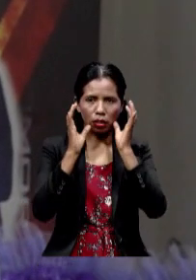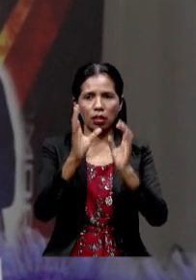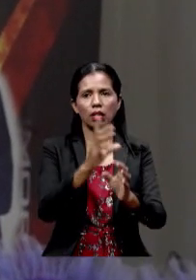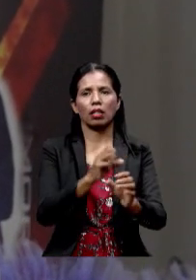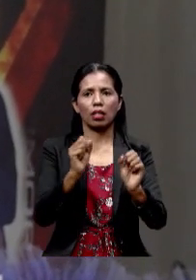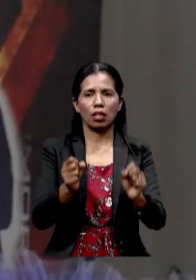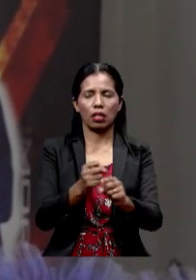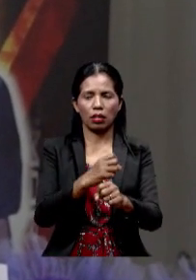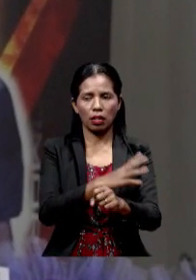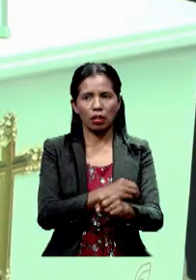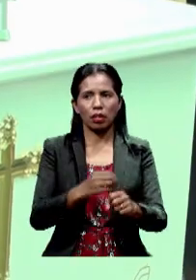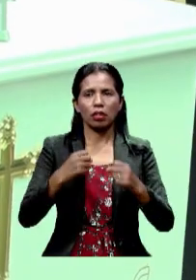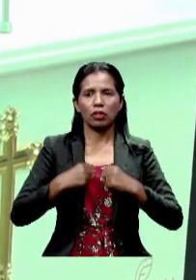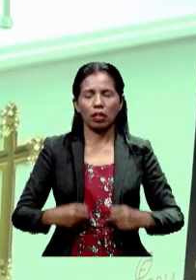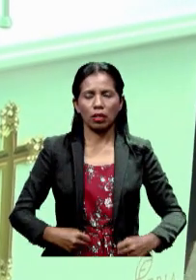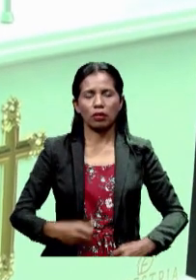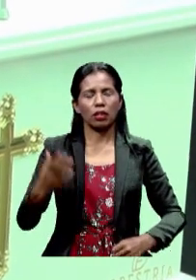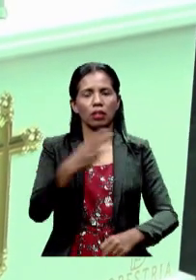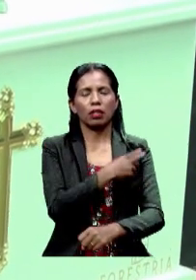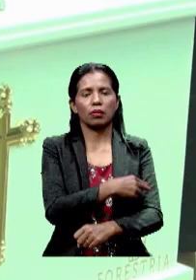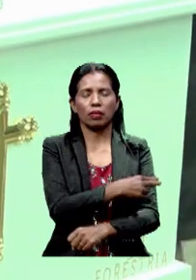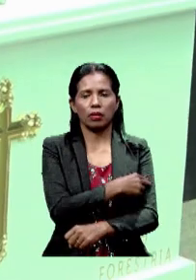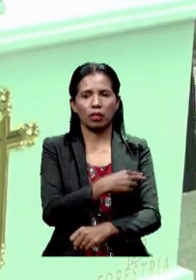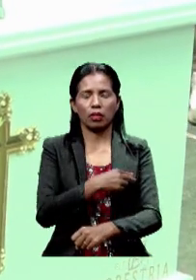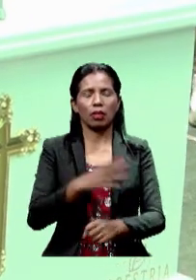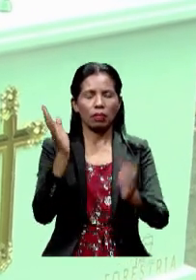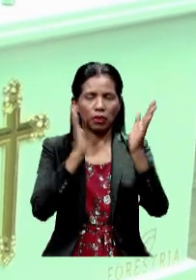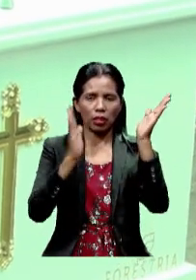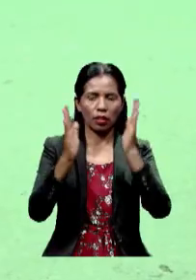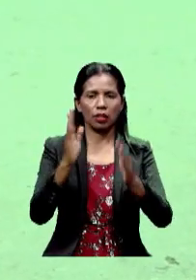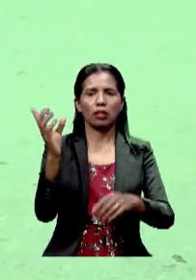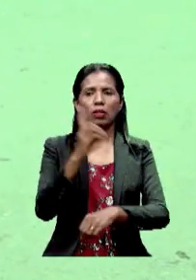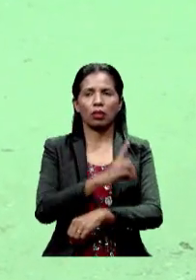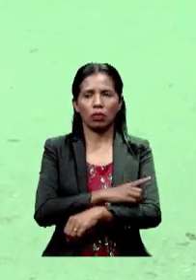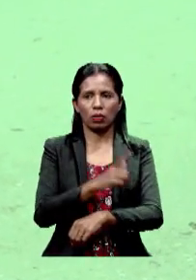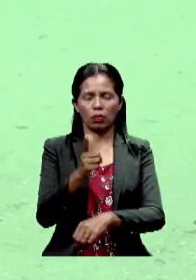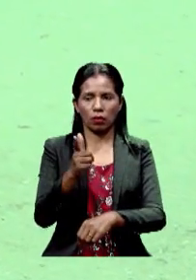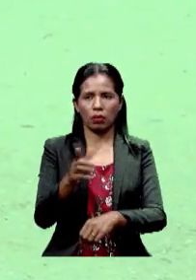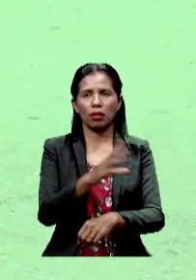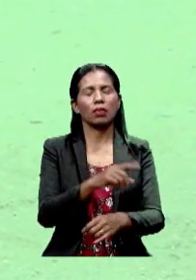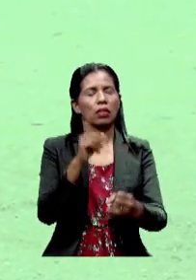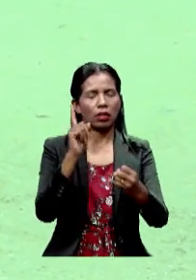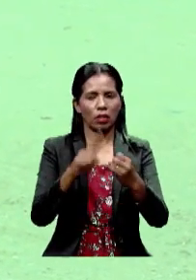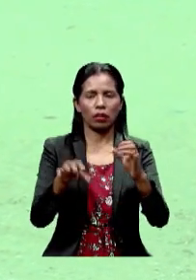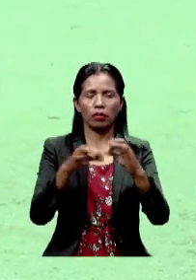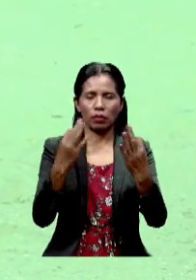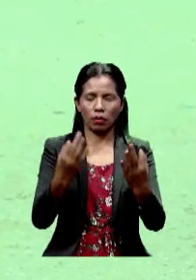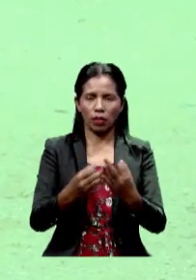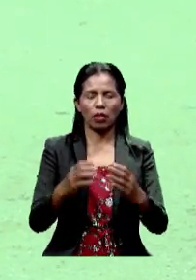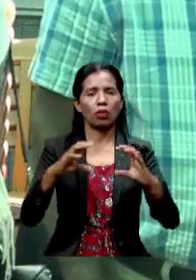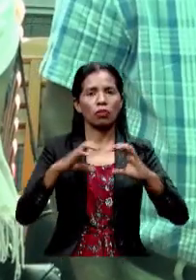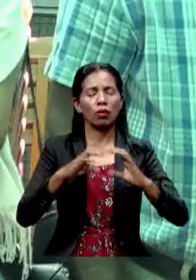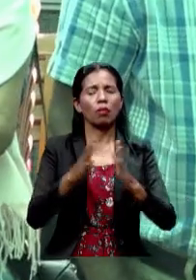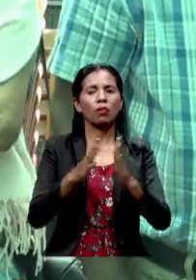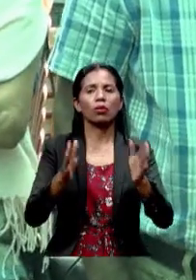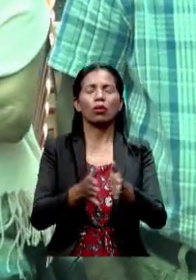consegue halot tratamento saúde iha hospital Glen Eagles Malásia durante loron ruanulu mai be ikus mai familia Ilia Hofuambot, husu